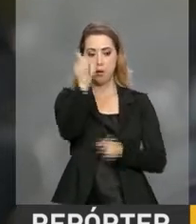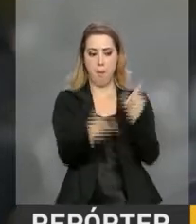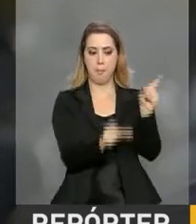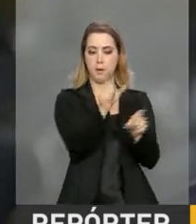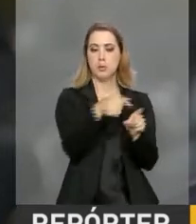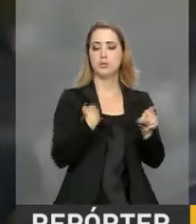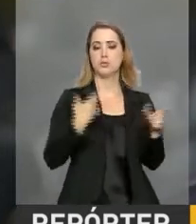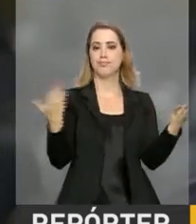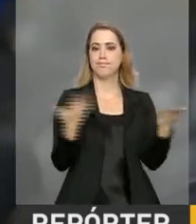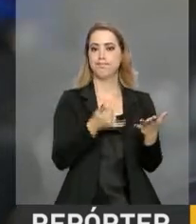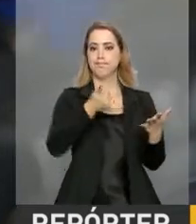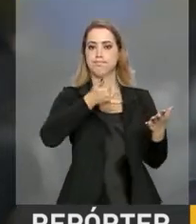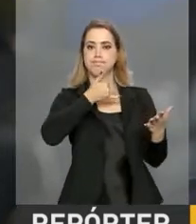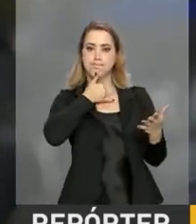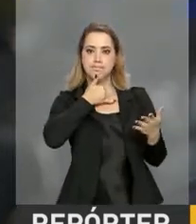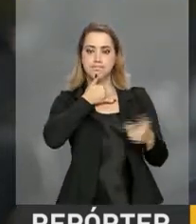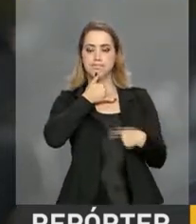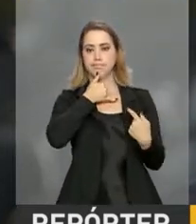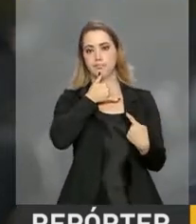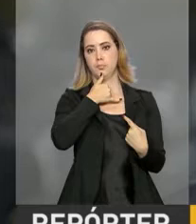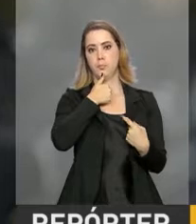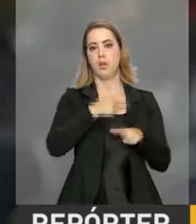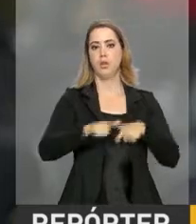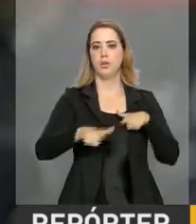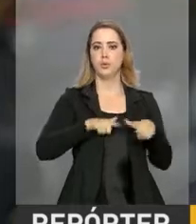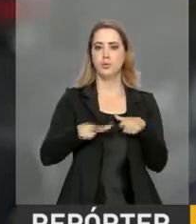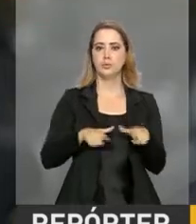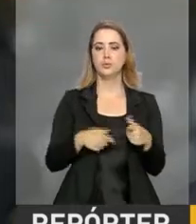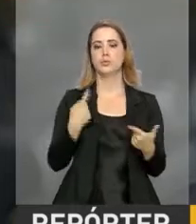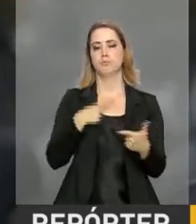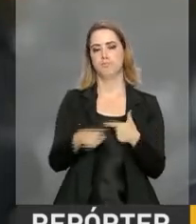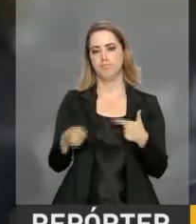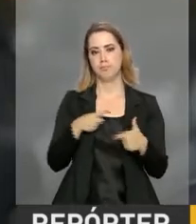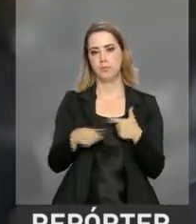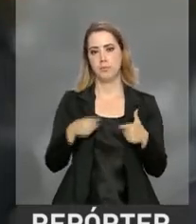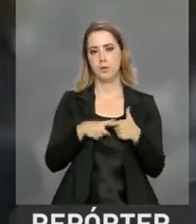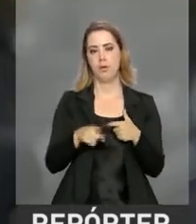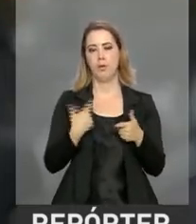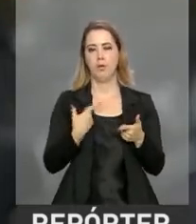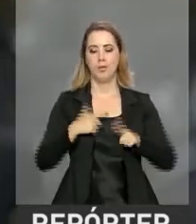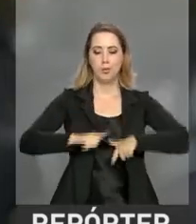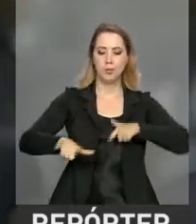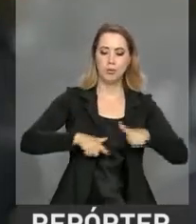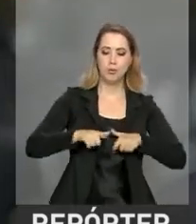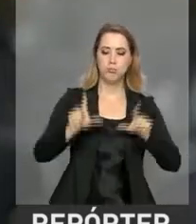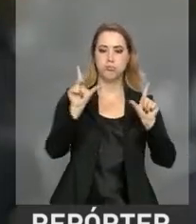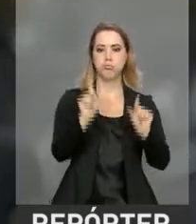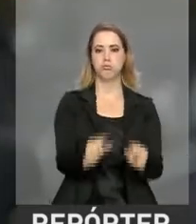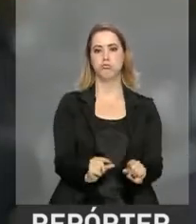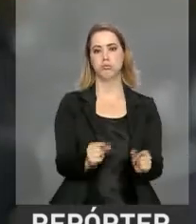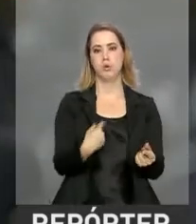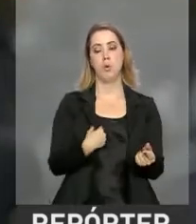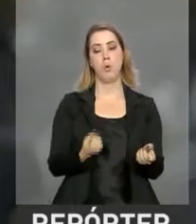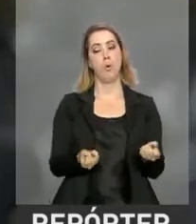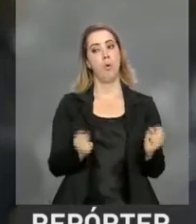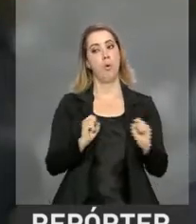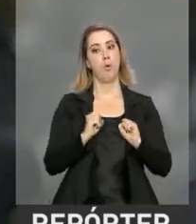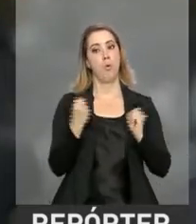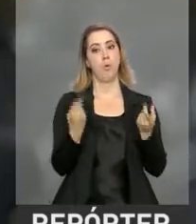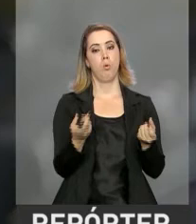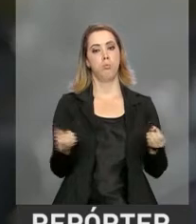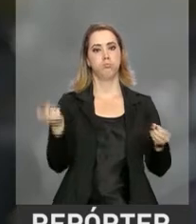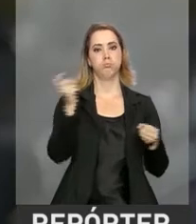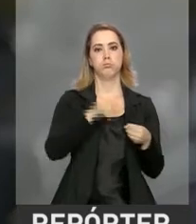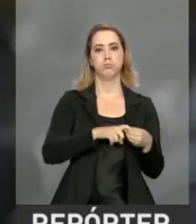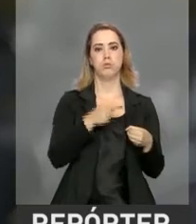até trazem transtornos nas suas relações profissionais na sua a atividade ou então o inverso pode começar